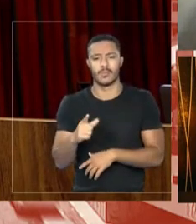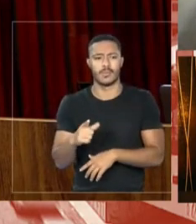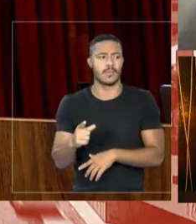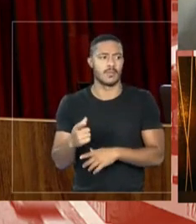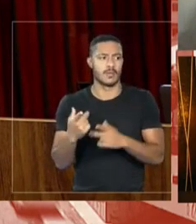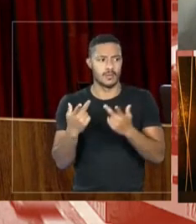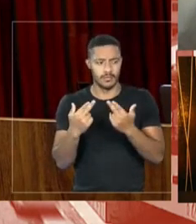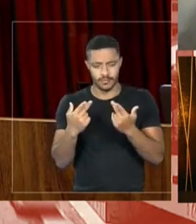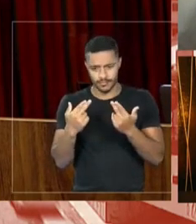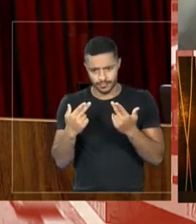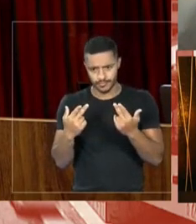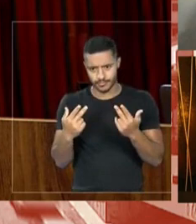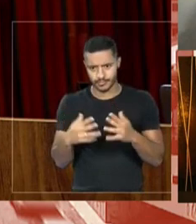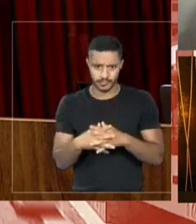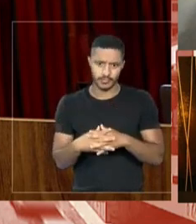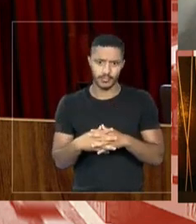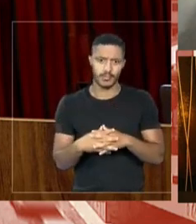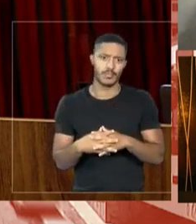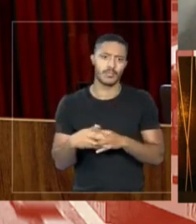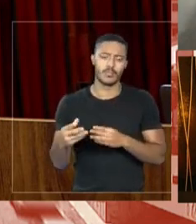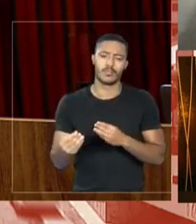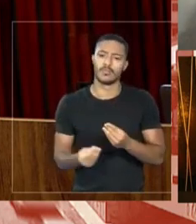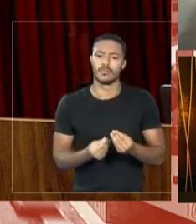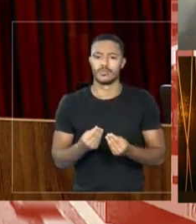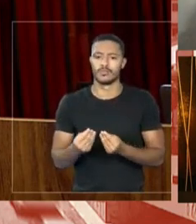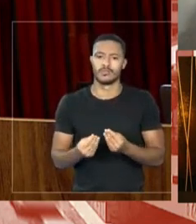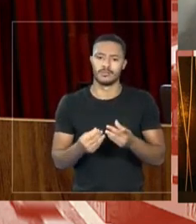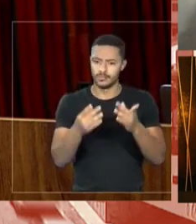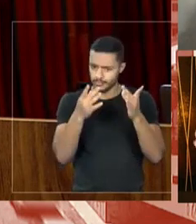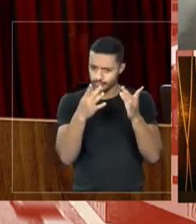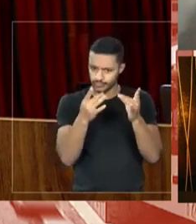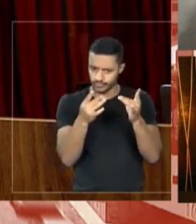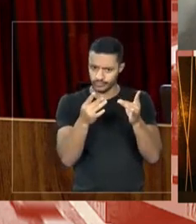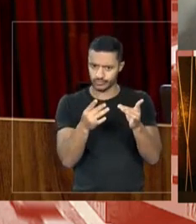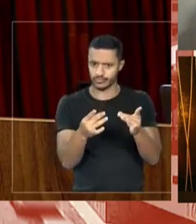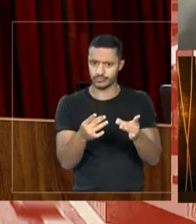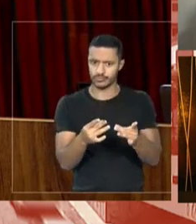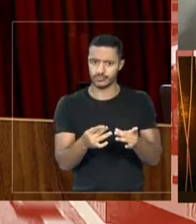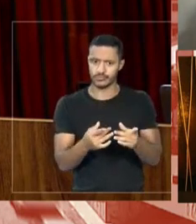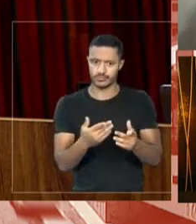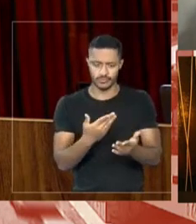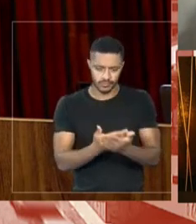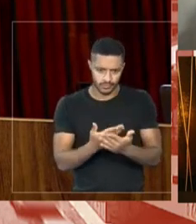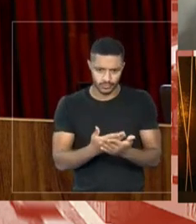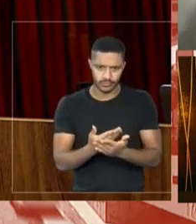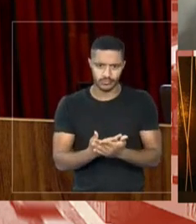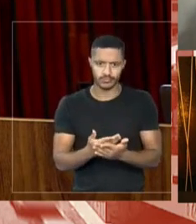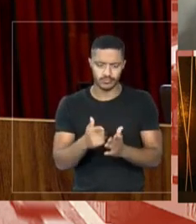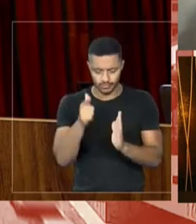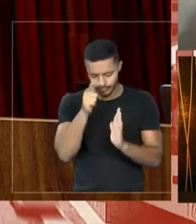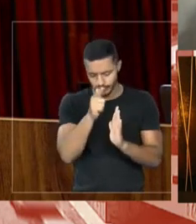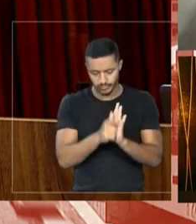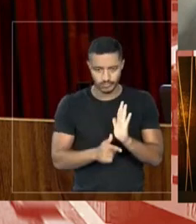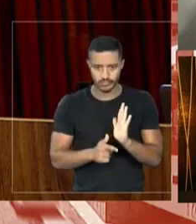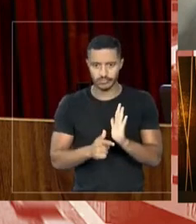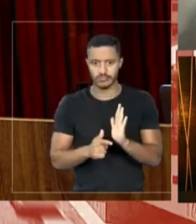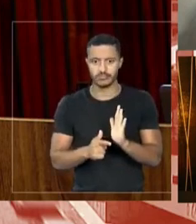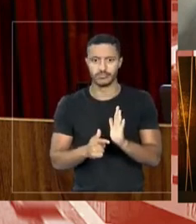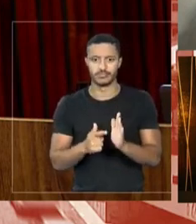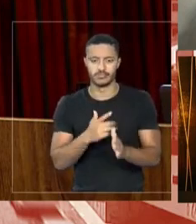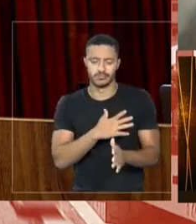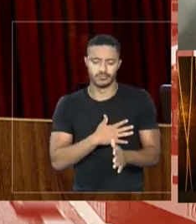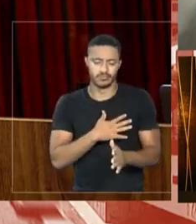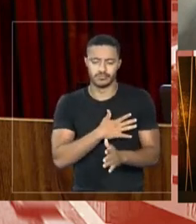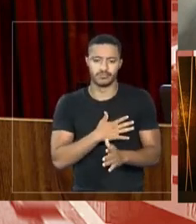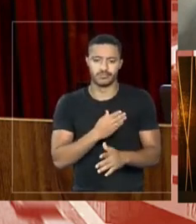suposição aqui tá ninguém deve fazer isso E aí o tiro pegou de raspão nele né Eu tô no meio da rua disparei um tiro nele o tiro pegou de raspou me arrepe E aí eu